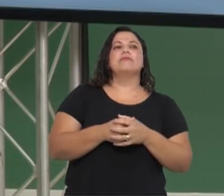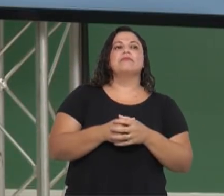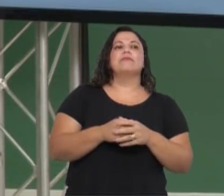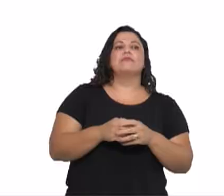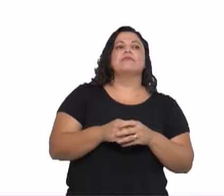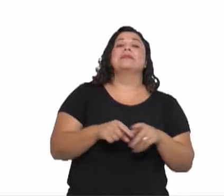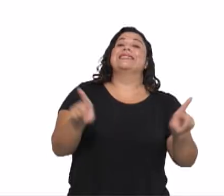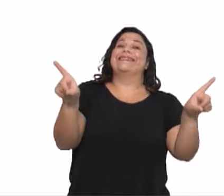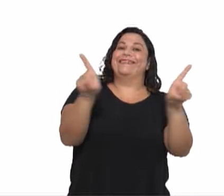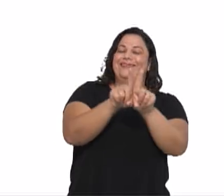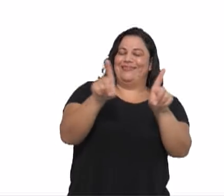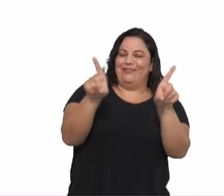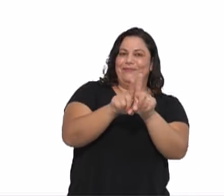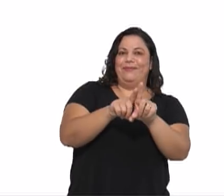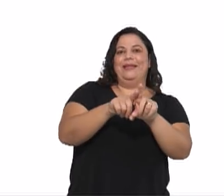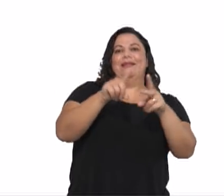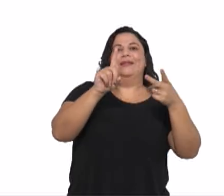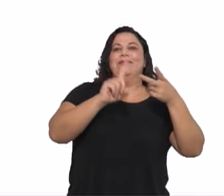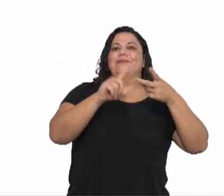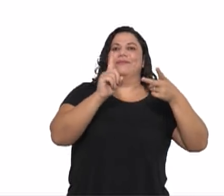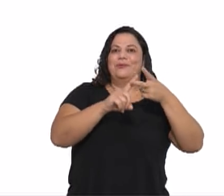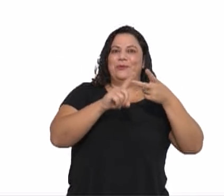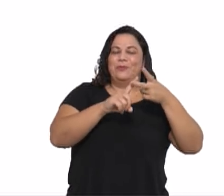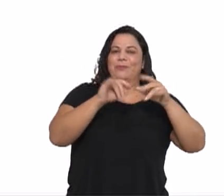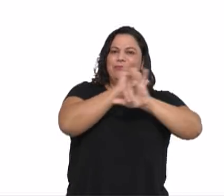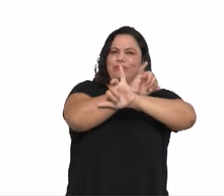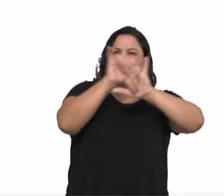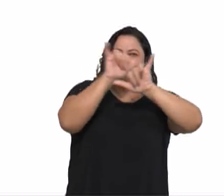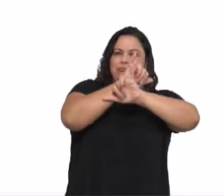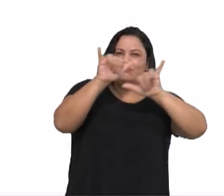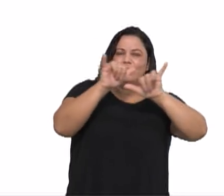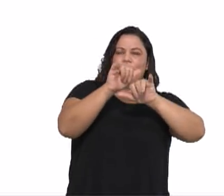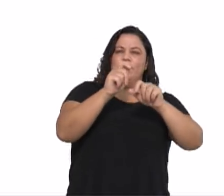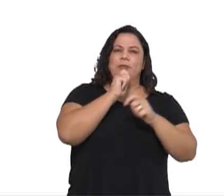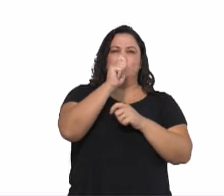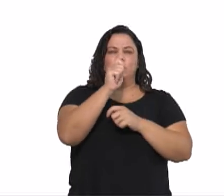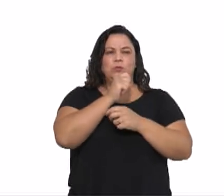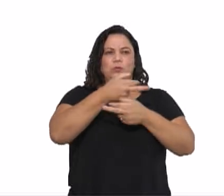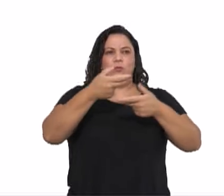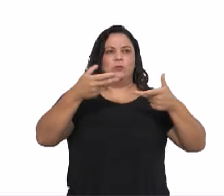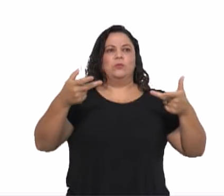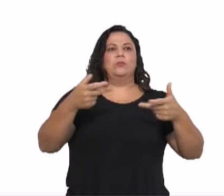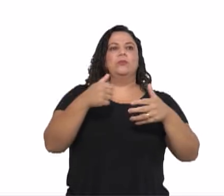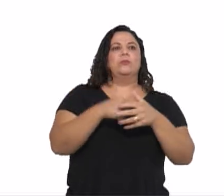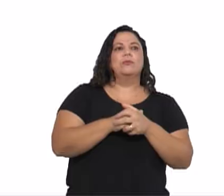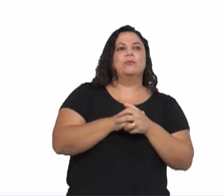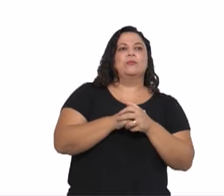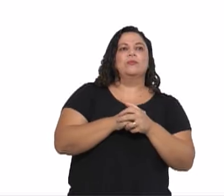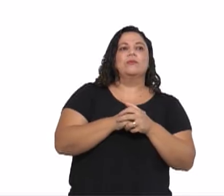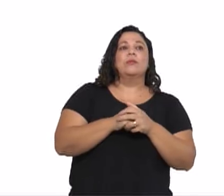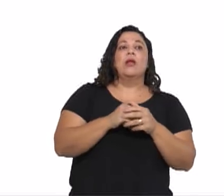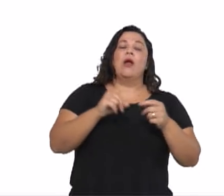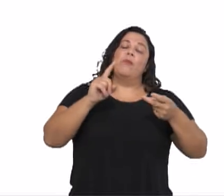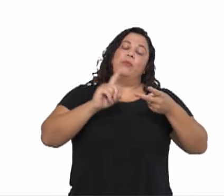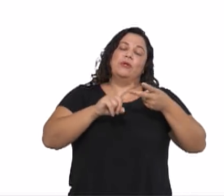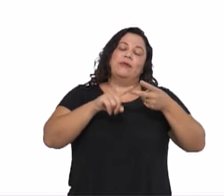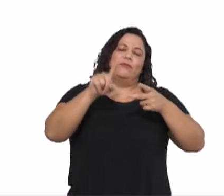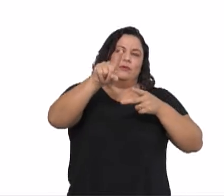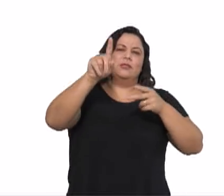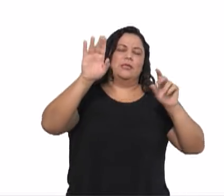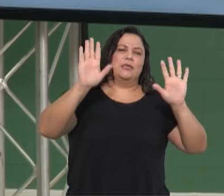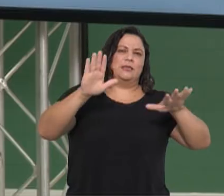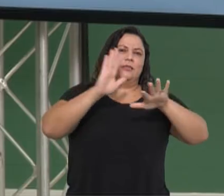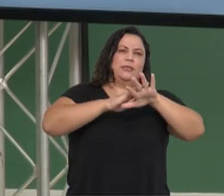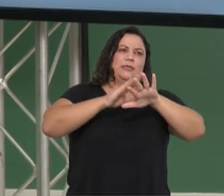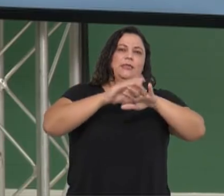podcast, trabalhei em 2 momentos, tá? Sendo que em um momento vocês produziram um podcast,